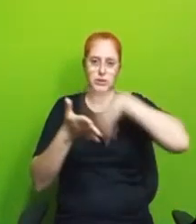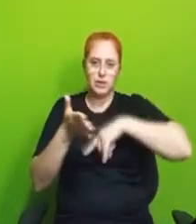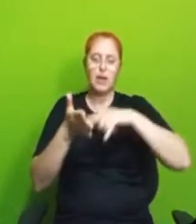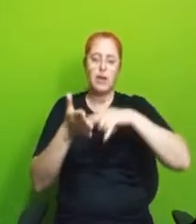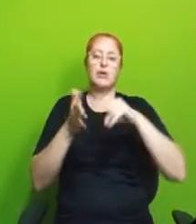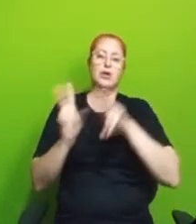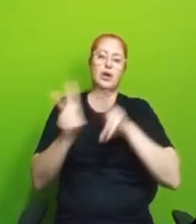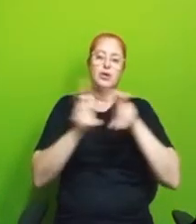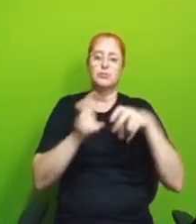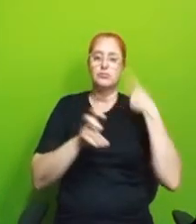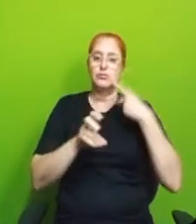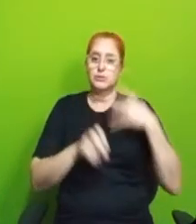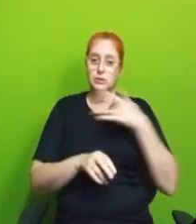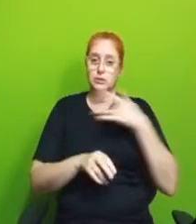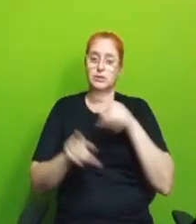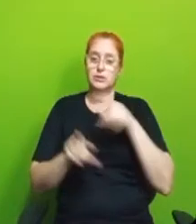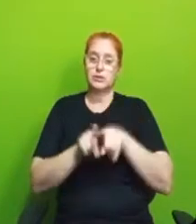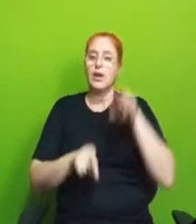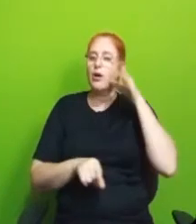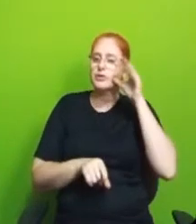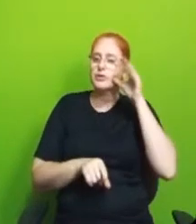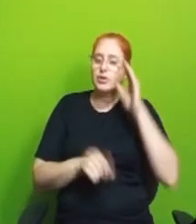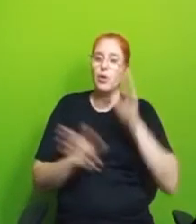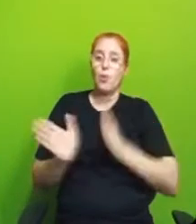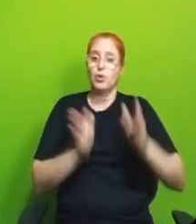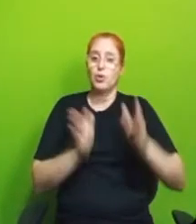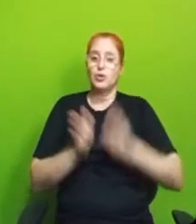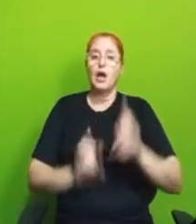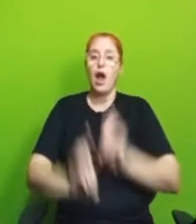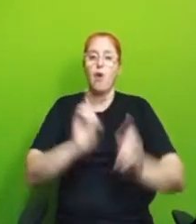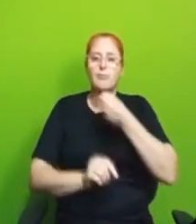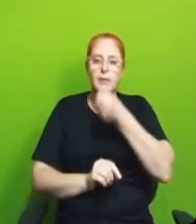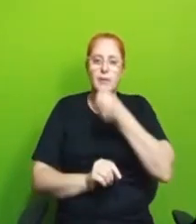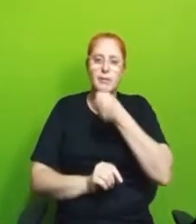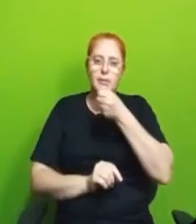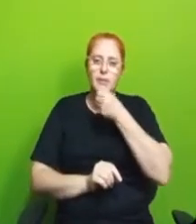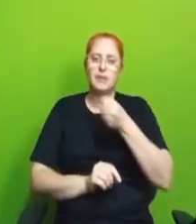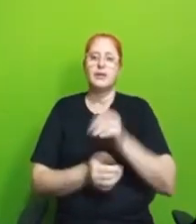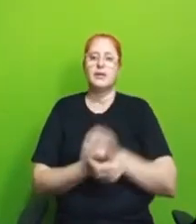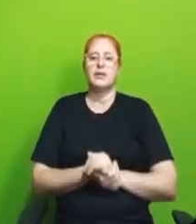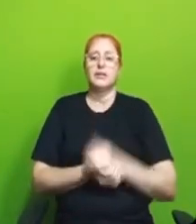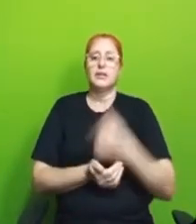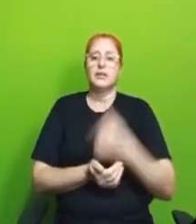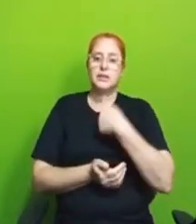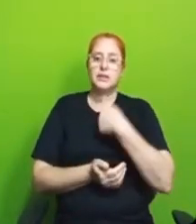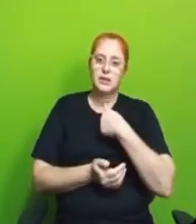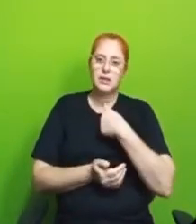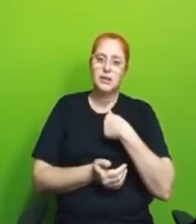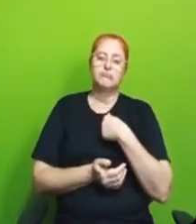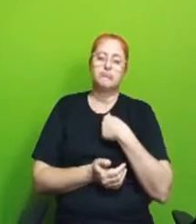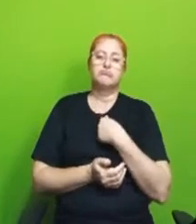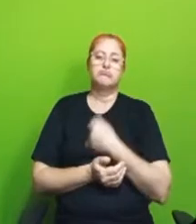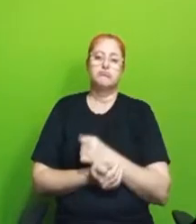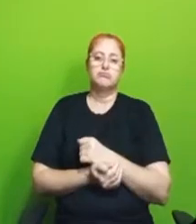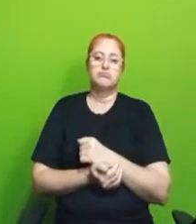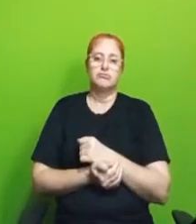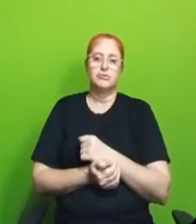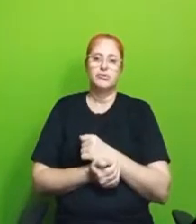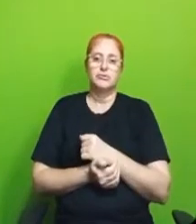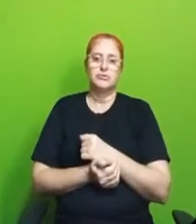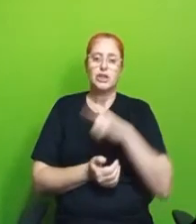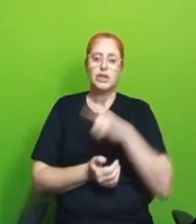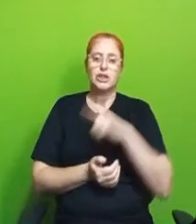a observação do cotidiano em algumas entrevistas, que me levaram a um outro momento, a partir